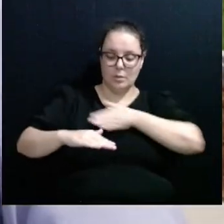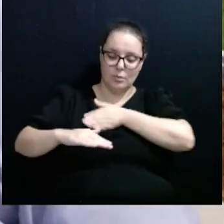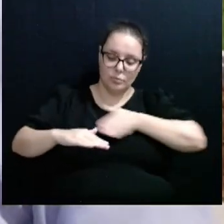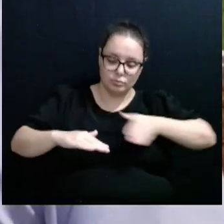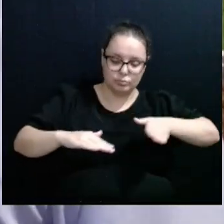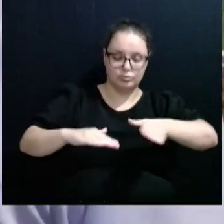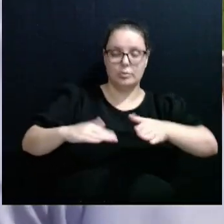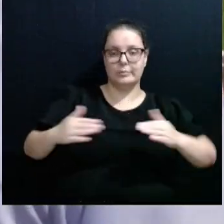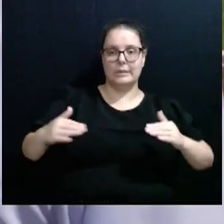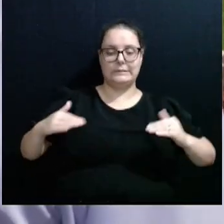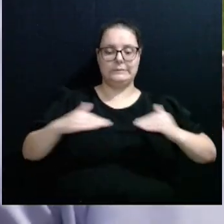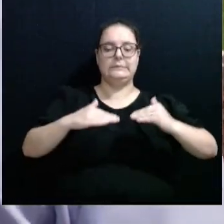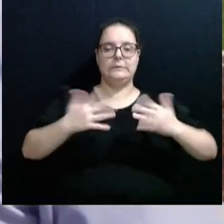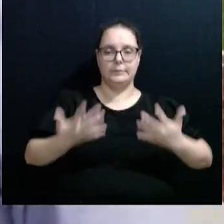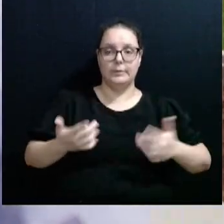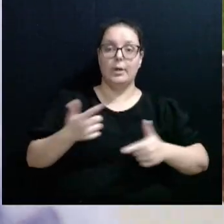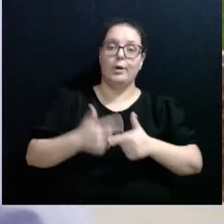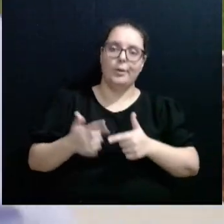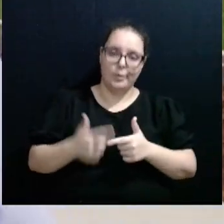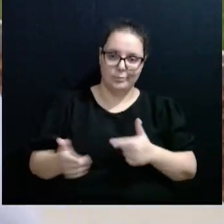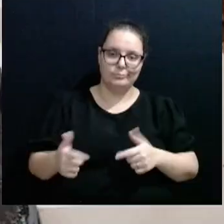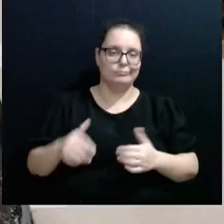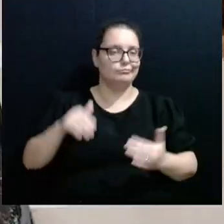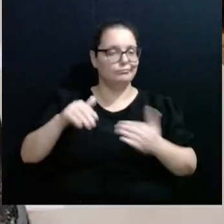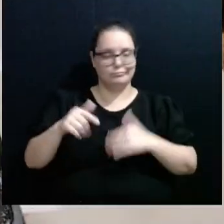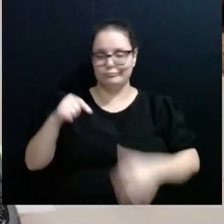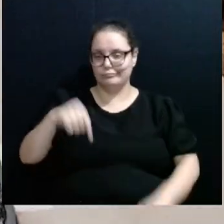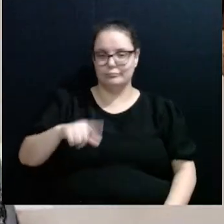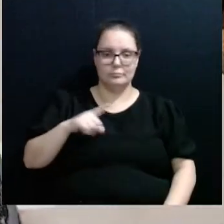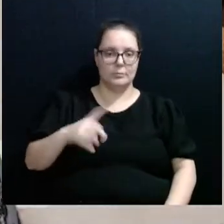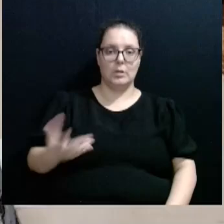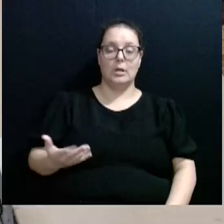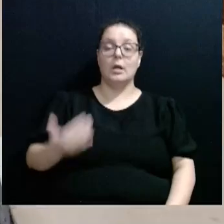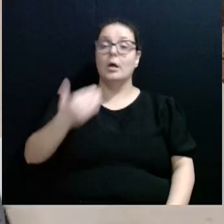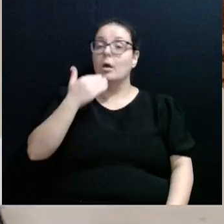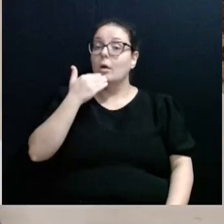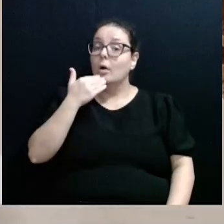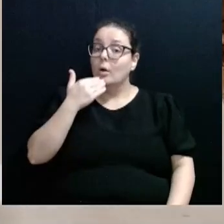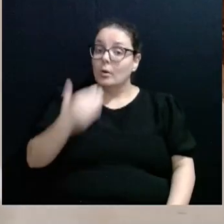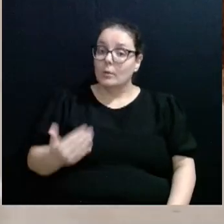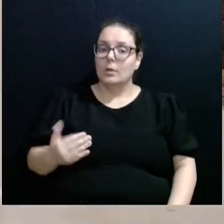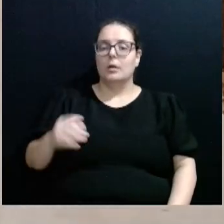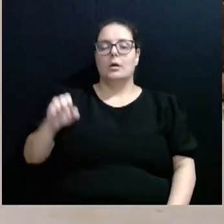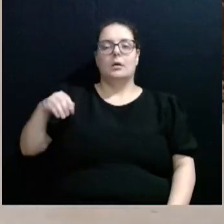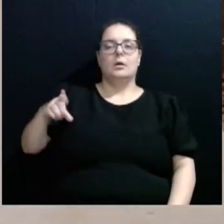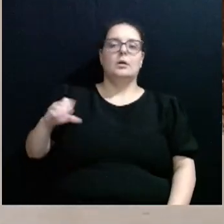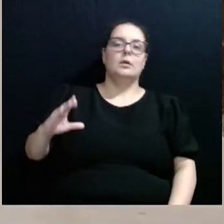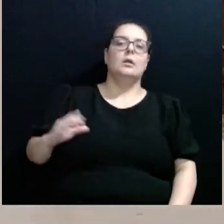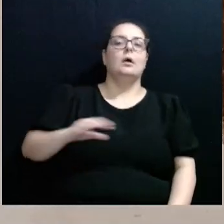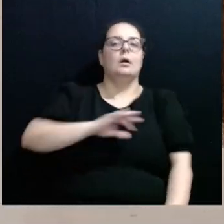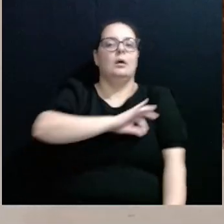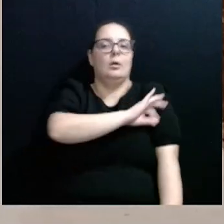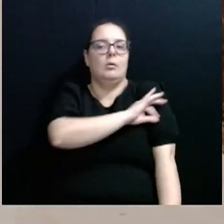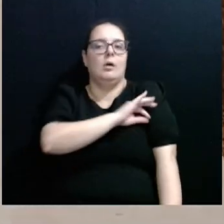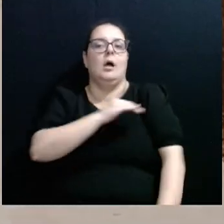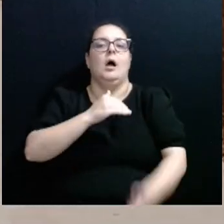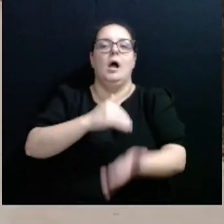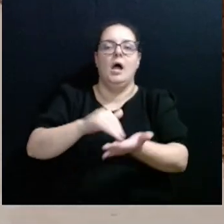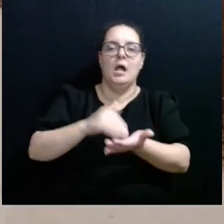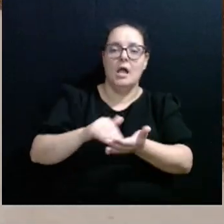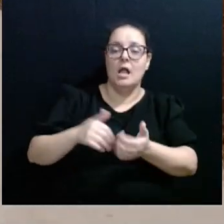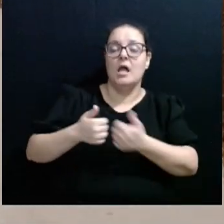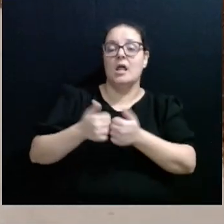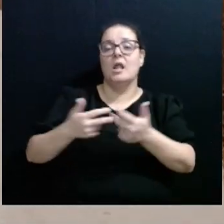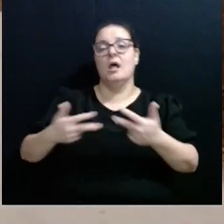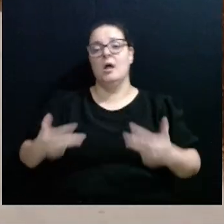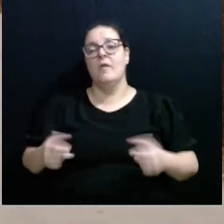problema crônico de trânsito que nós tínhamos e pedimos à INDEC, ao prefeito, à Secretaria de Transporte para que fizesse esse